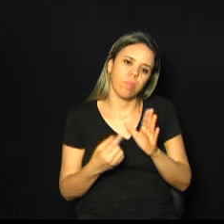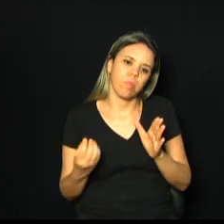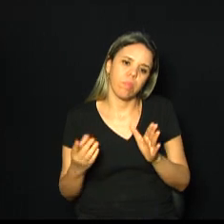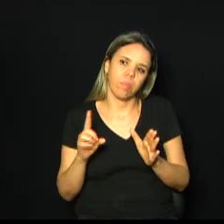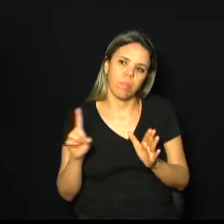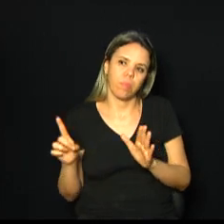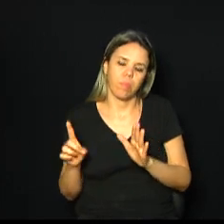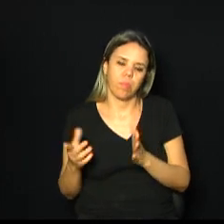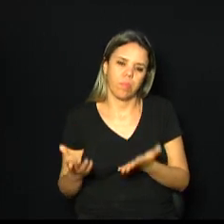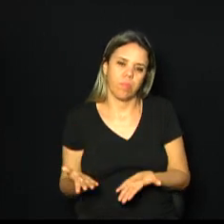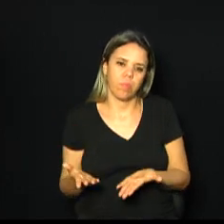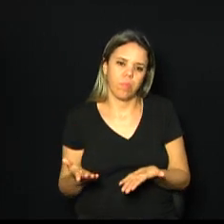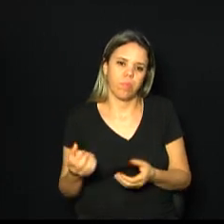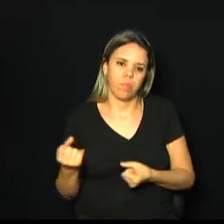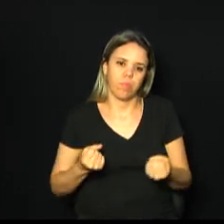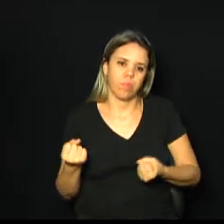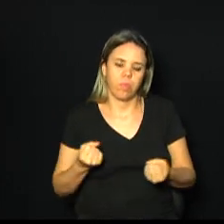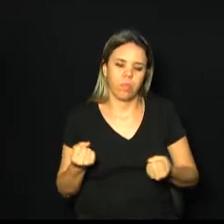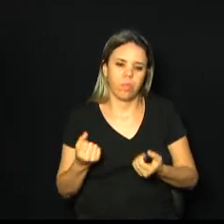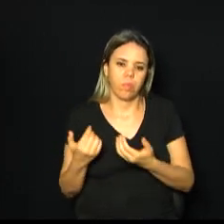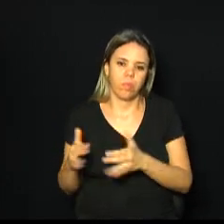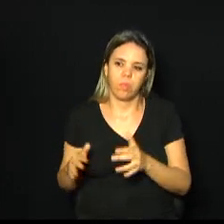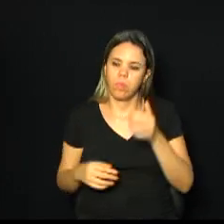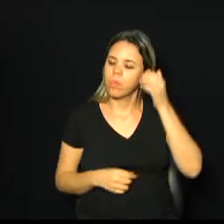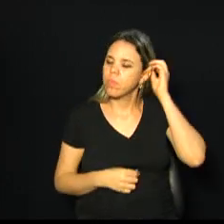direito os carros que vão ser lançados.